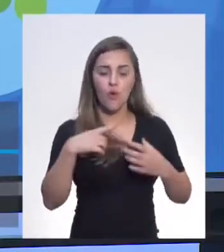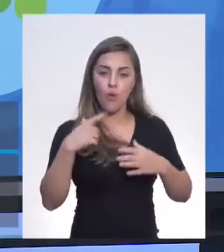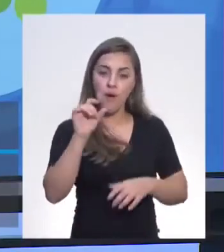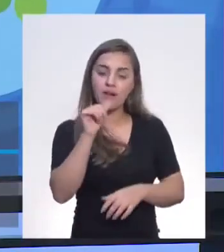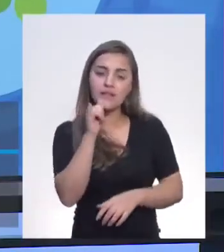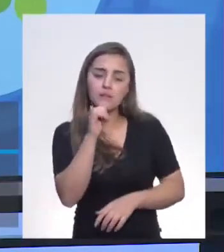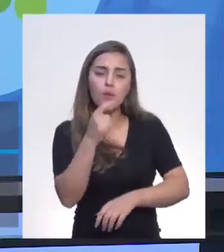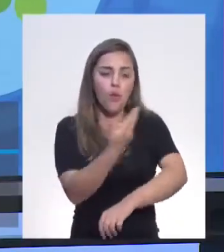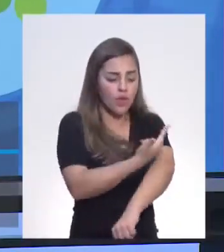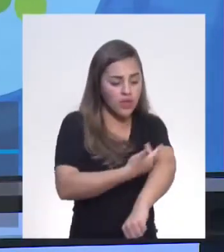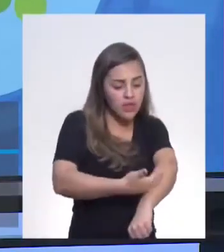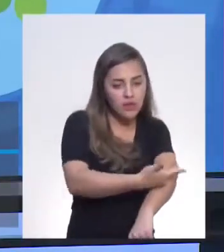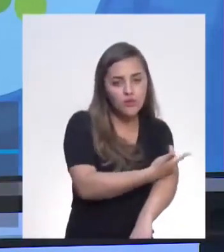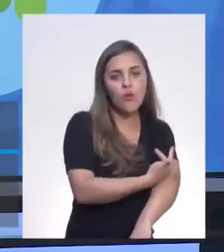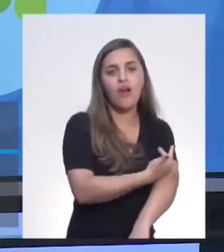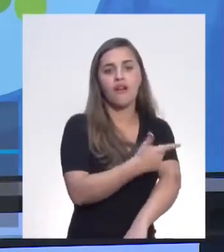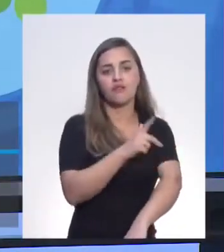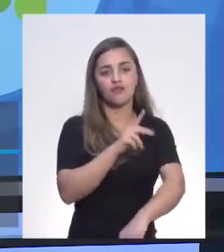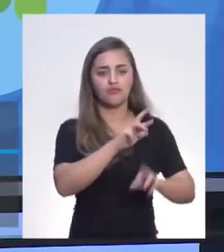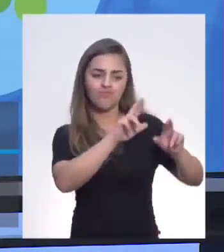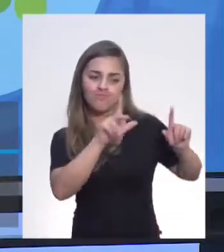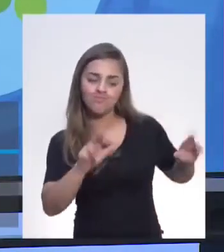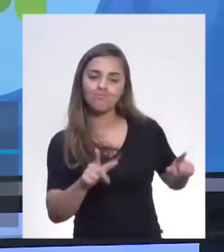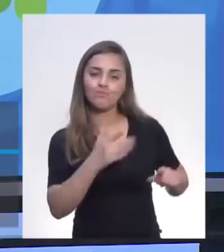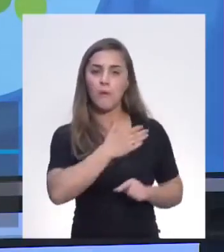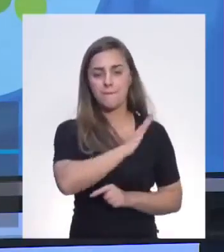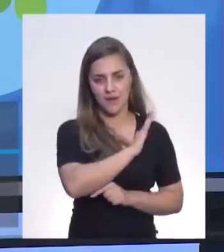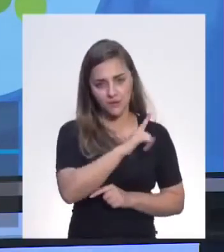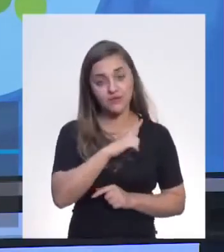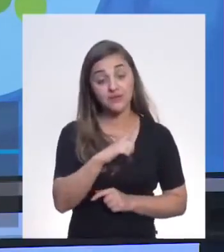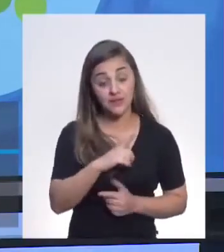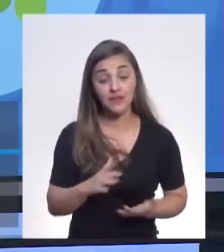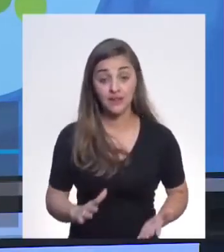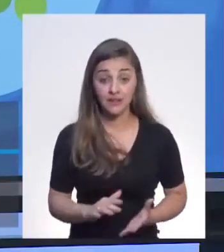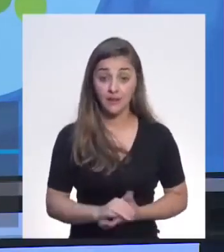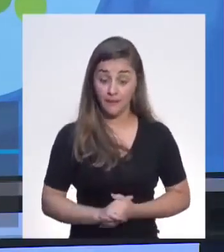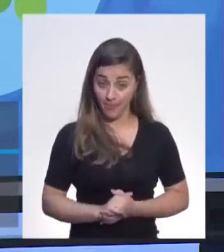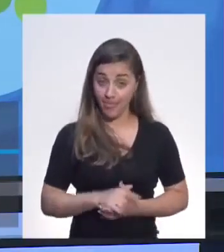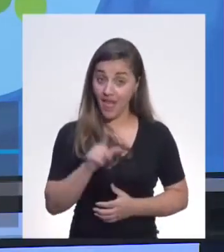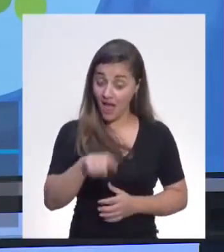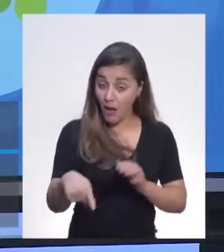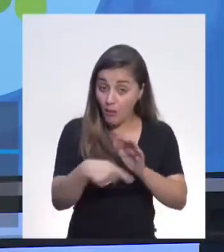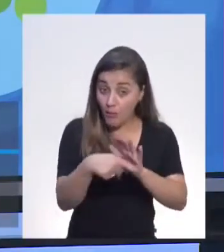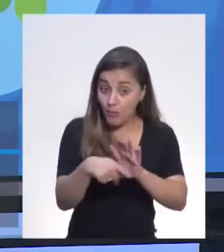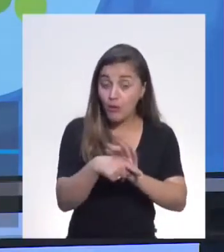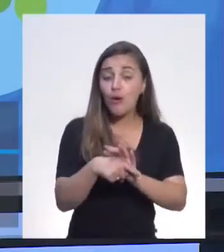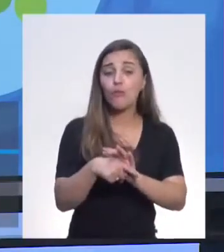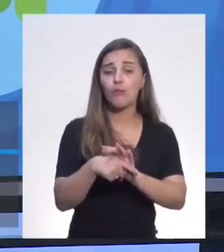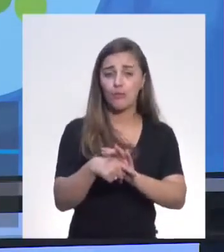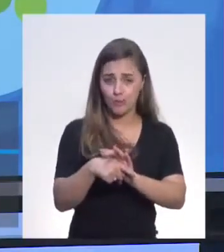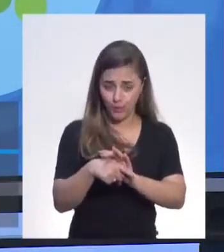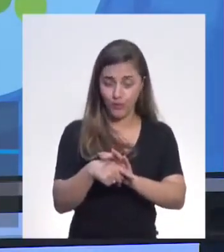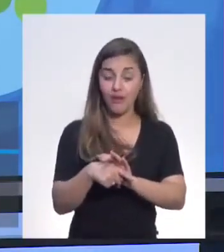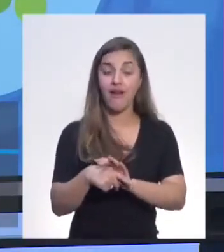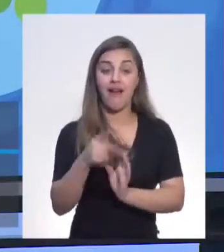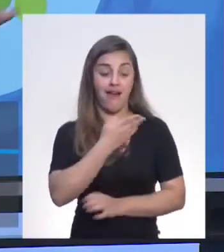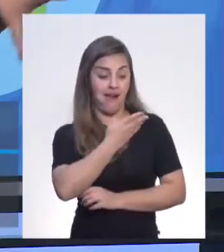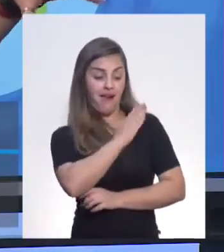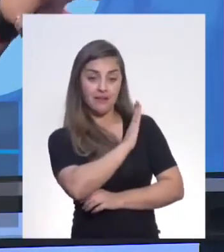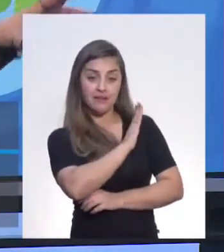grupo social que a galera tem preconceito? Então, essa é a questão do racismo inverso. Ninguém é excluído